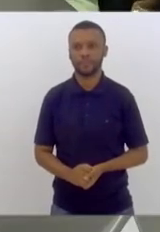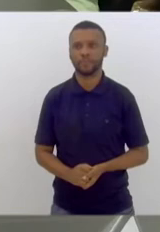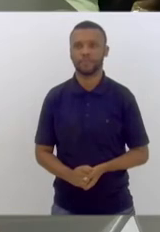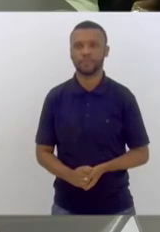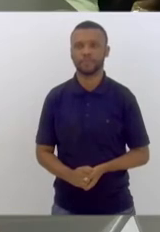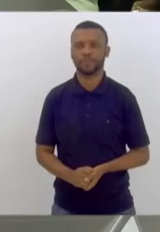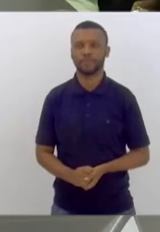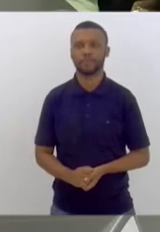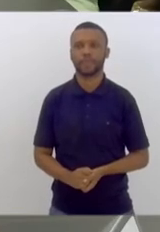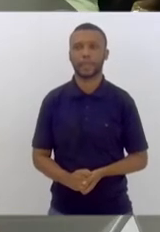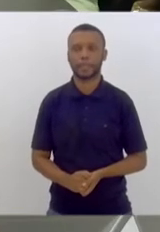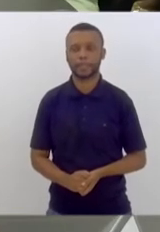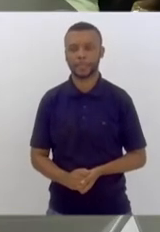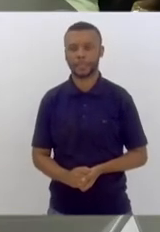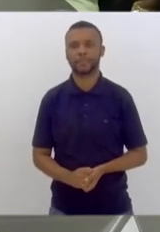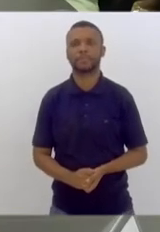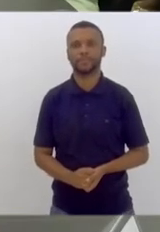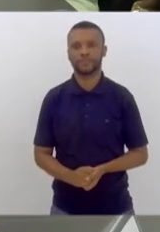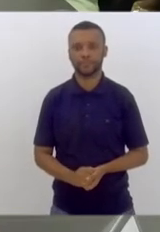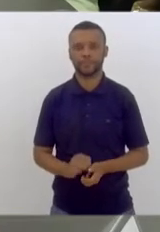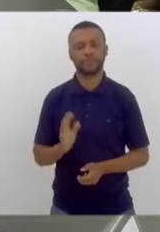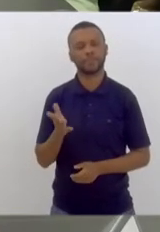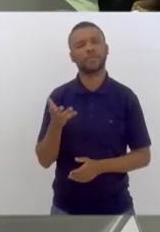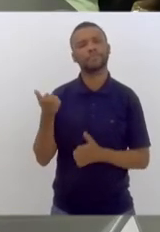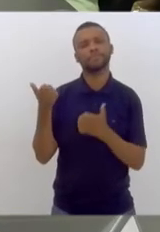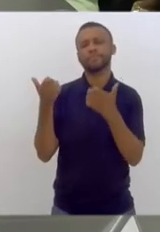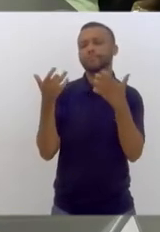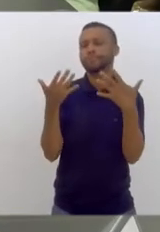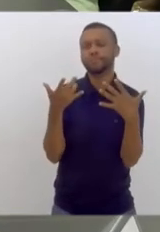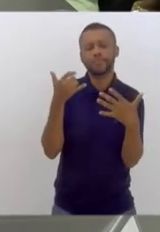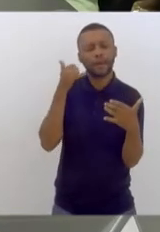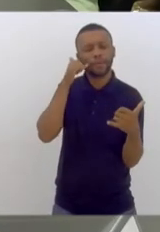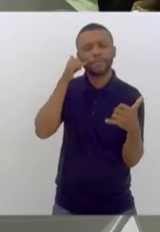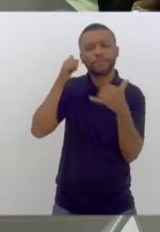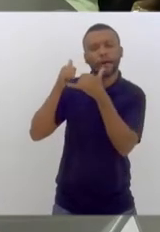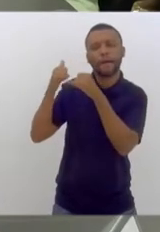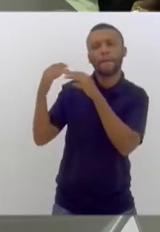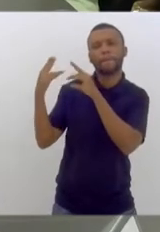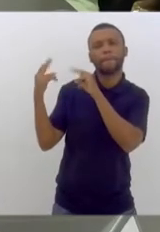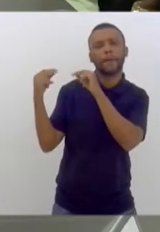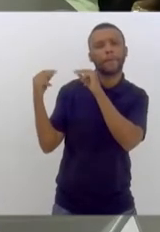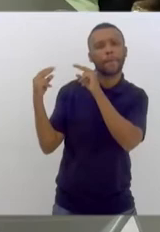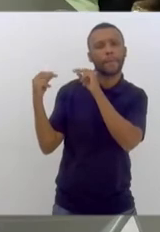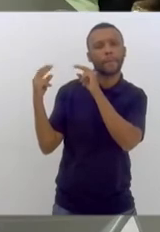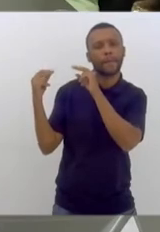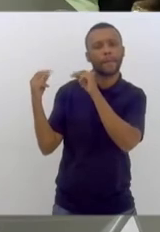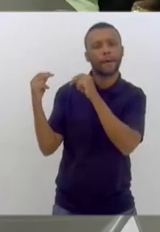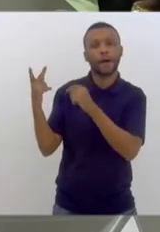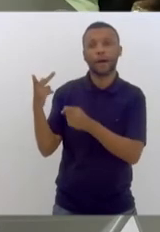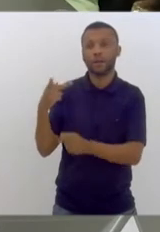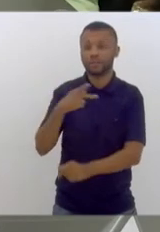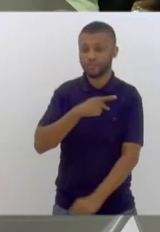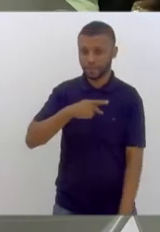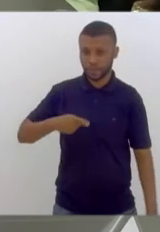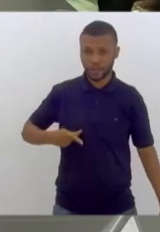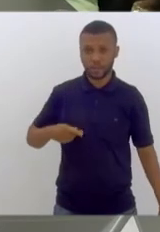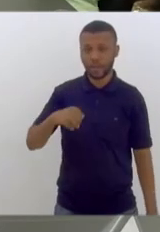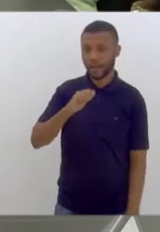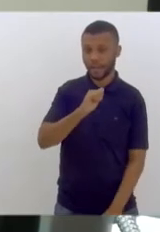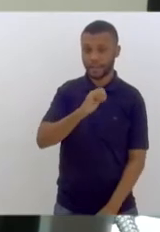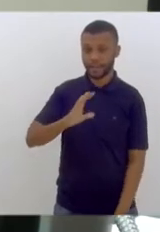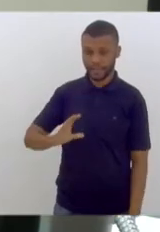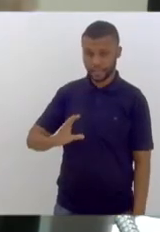Eu acabei de falar no telefone com o deputado presidente André